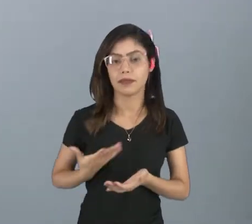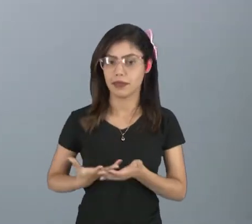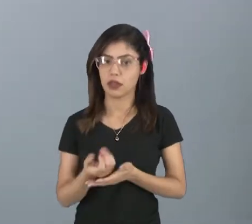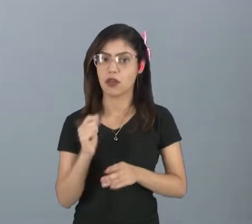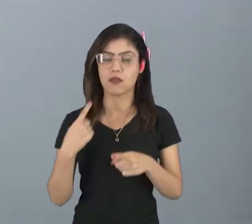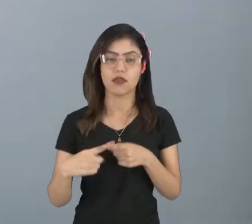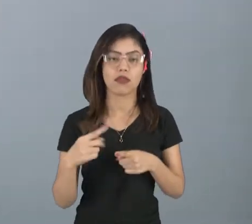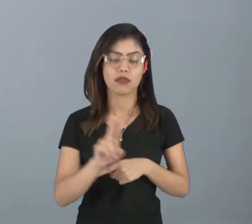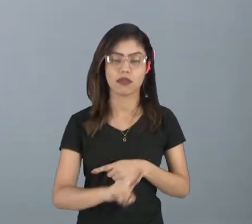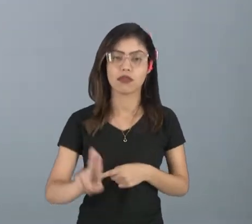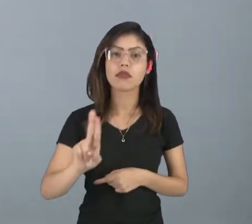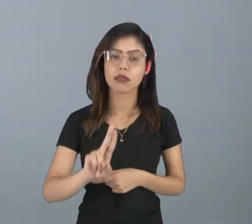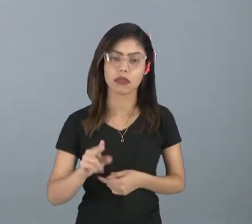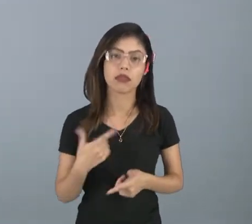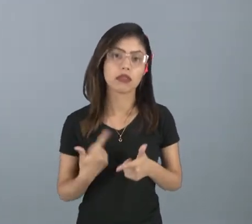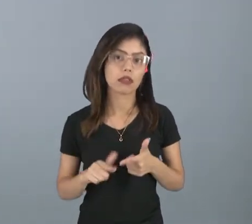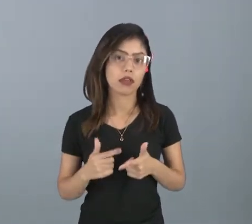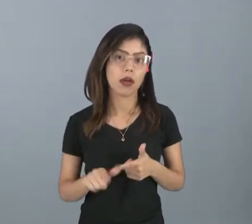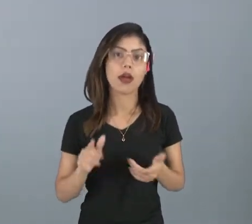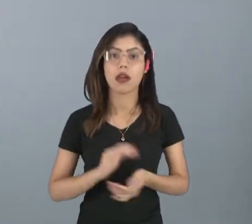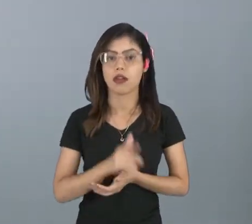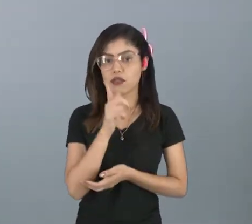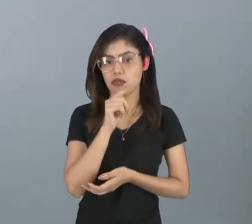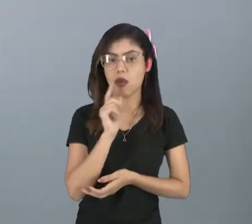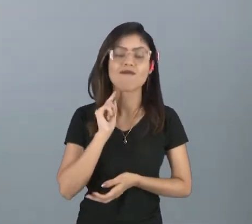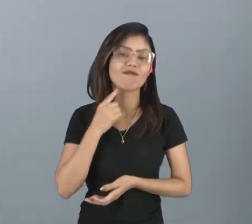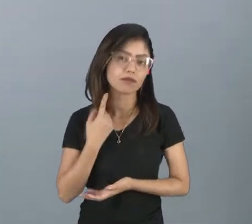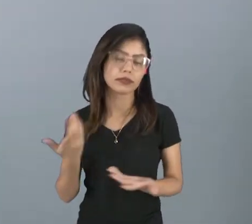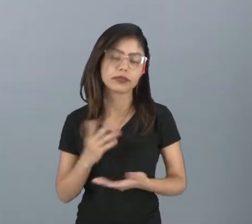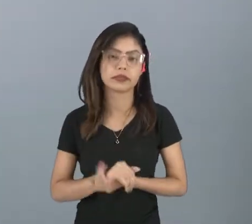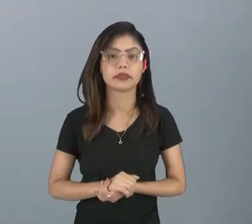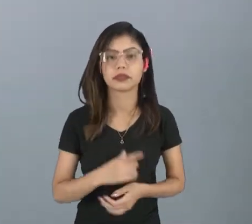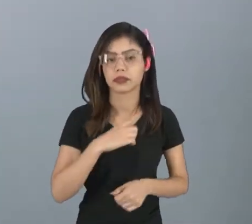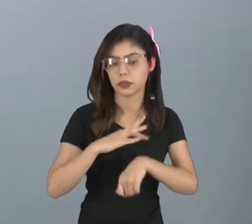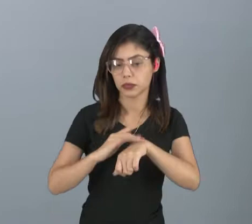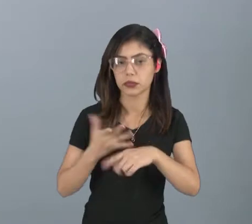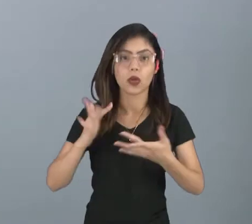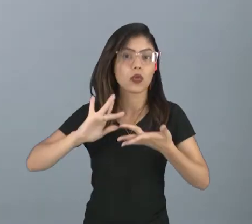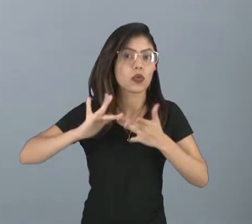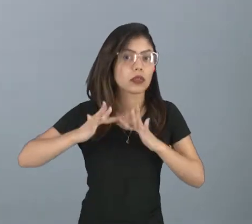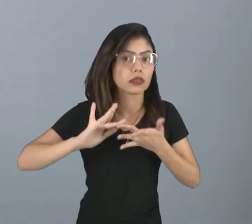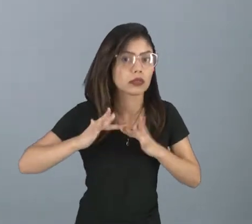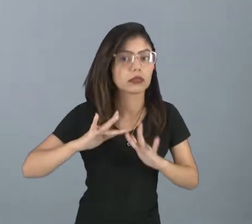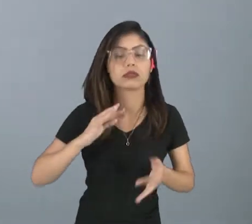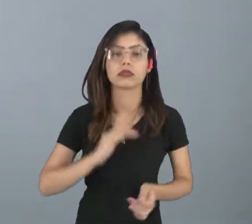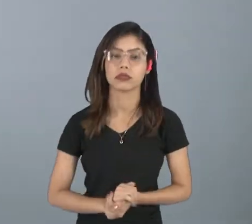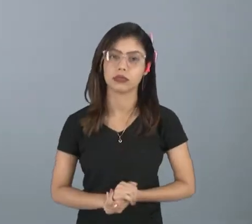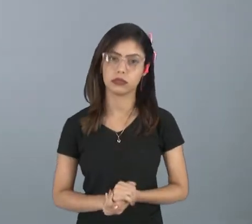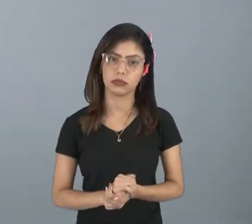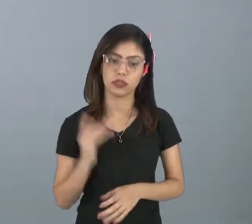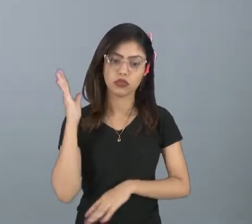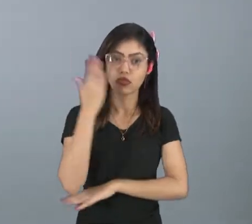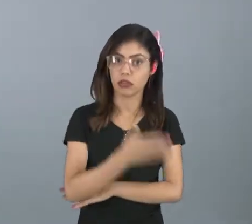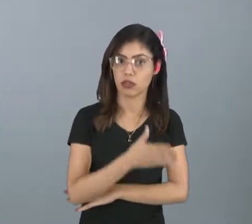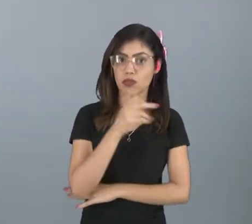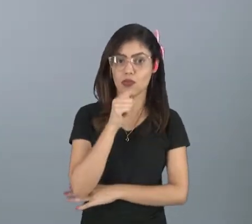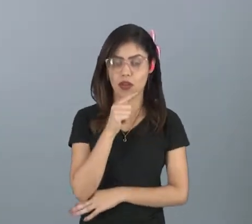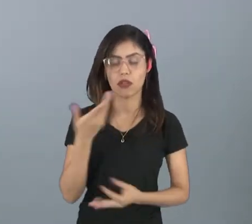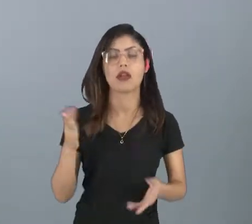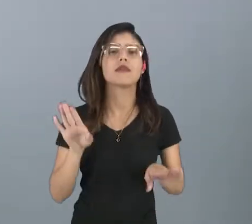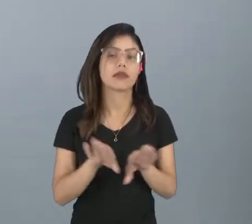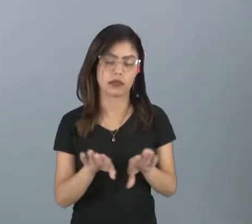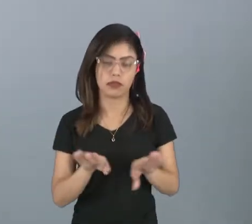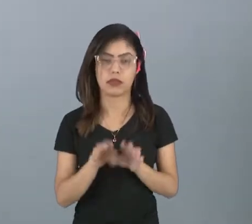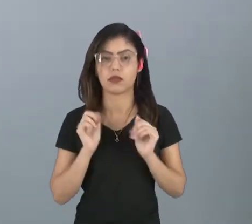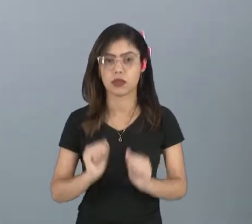por conta do uso de água inadequada. Então, existem doenças que o contágio está relacionado ao contato direto com essa água, mas também